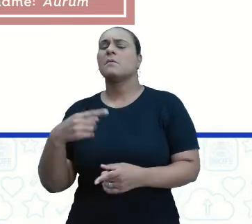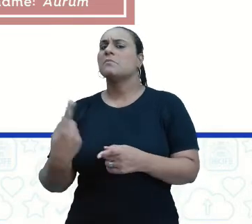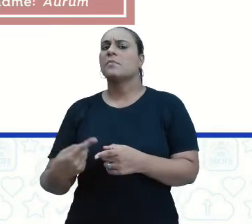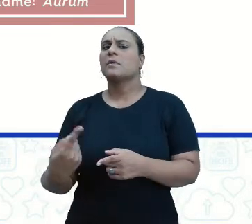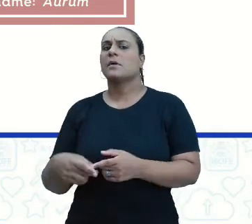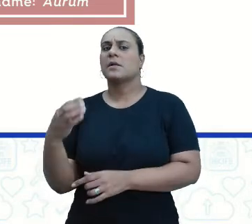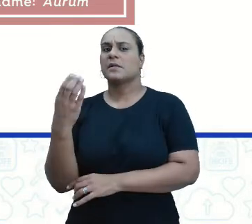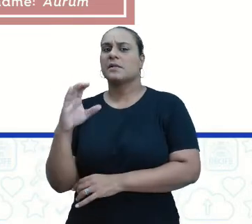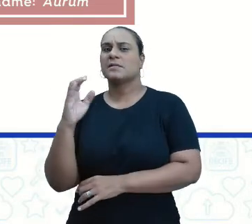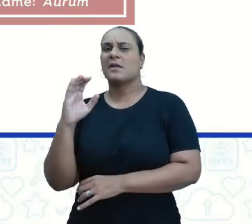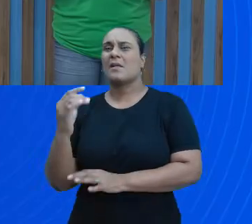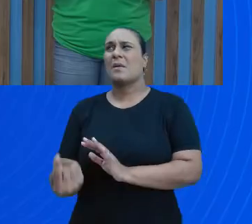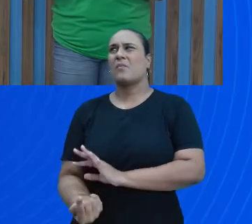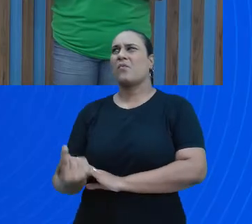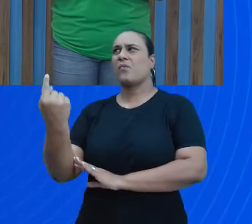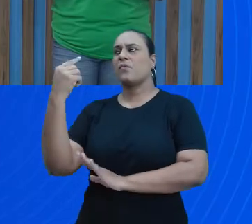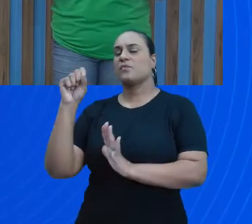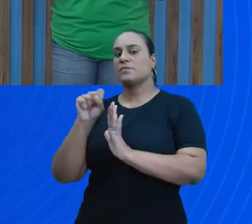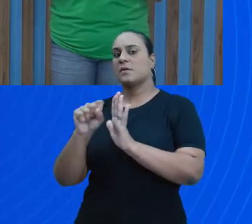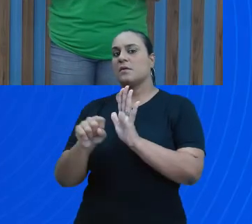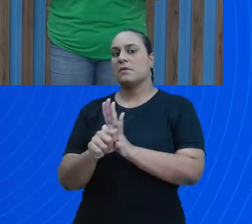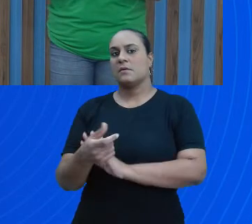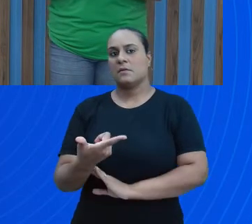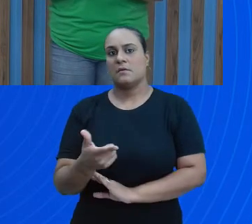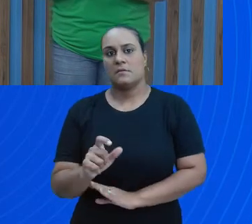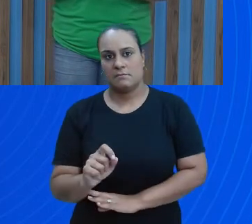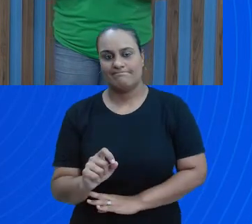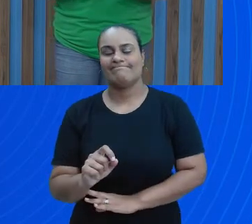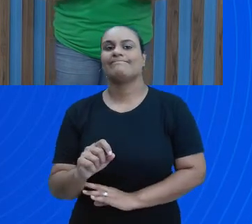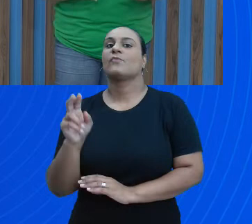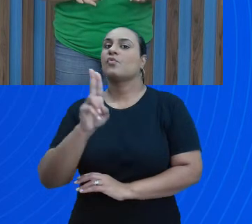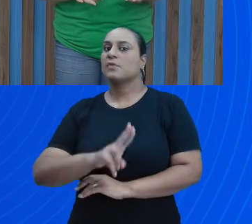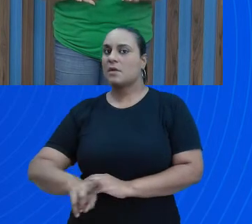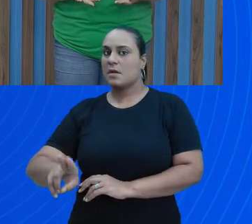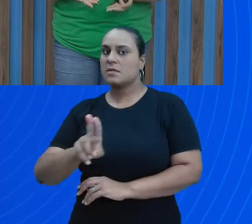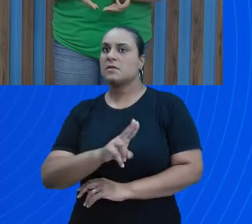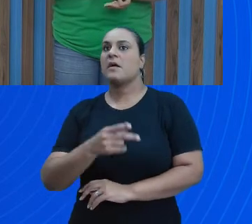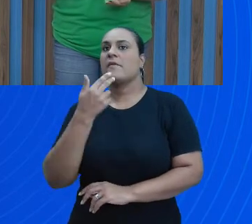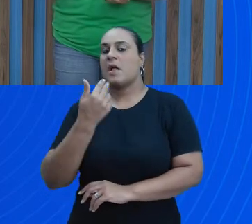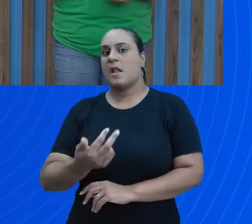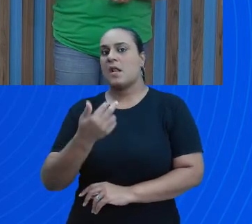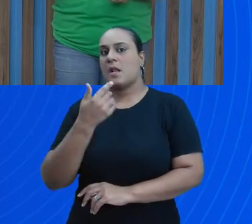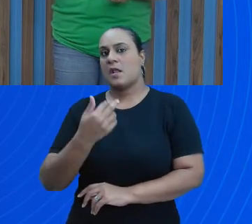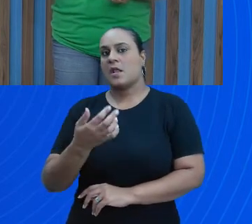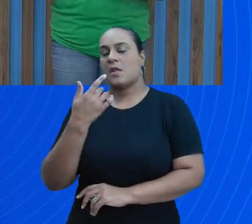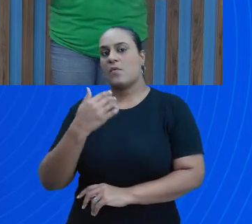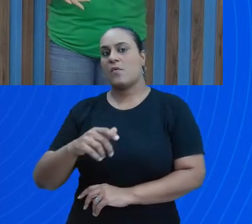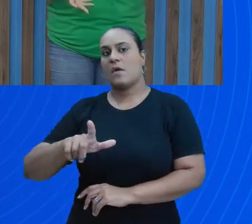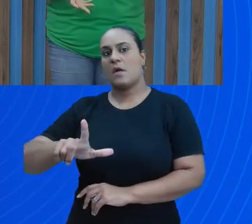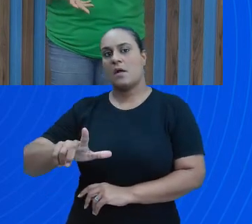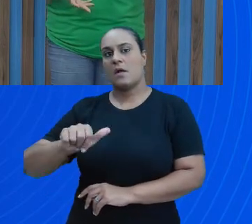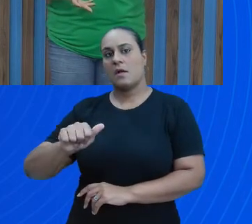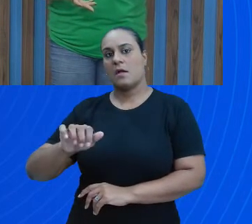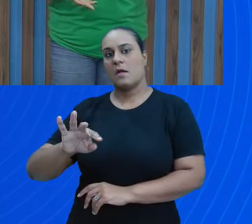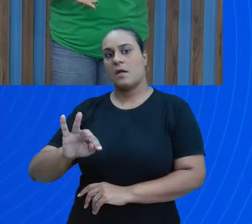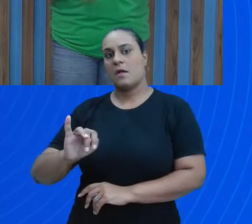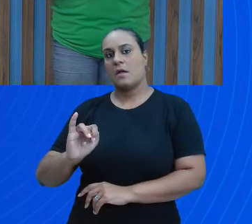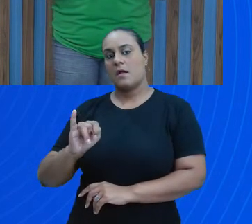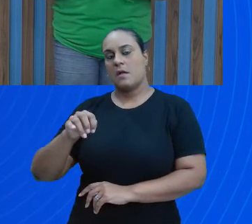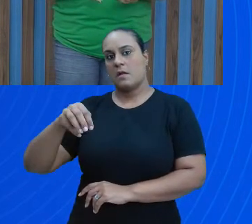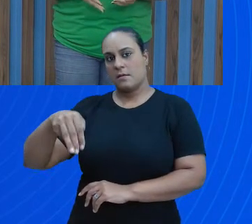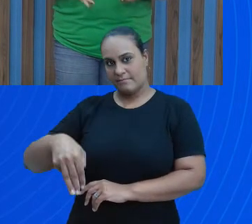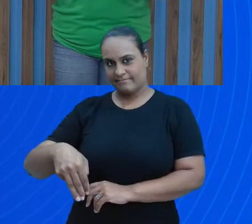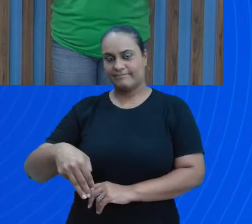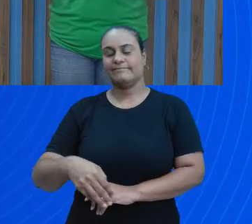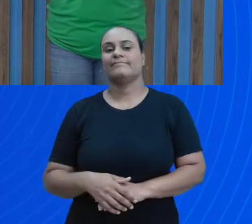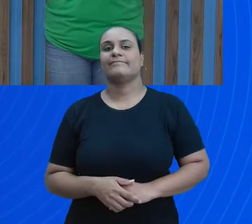gente, do século XX, utilizava-se muito a língua latim, né? A língua hoje, que não é mais utilizada, né?